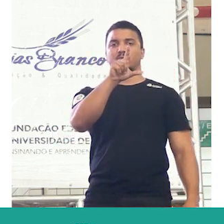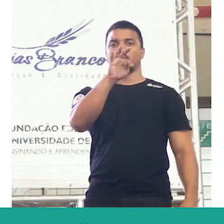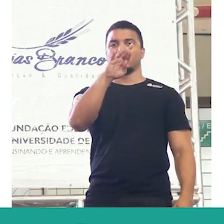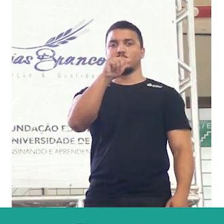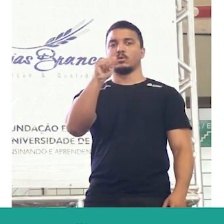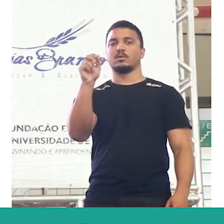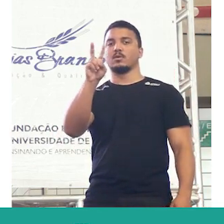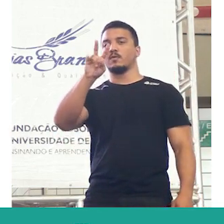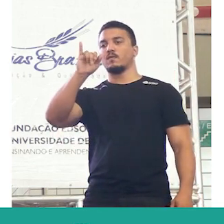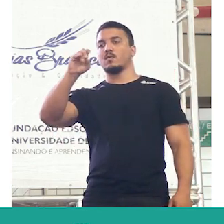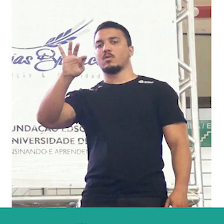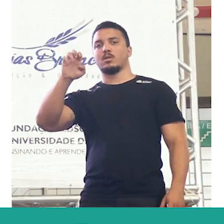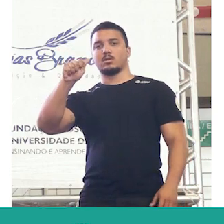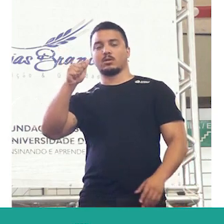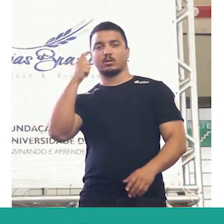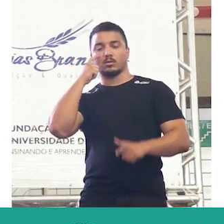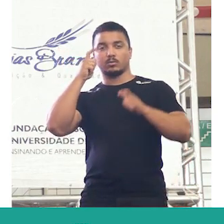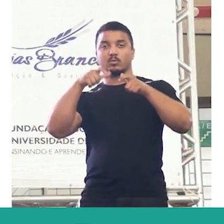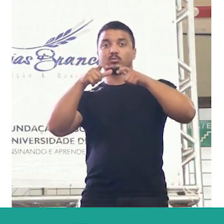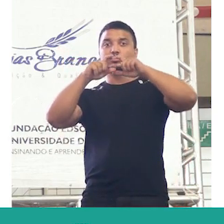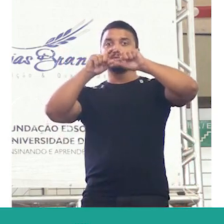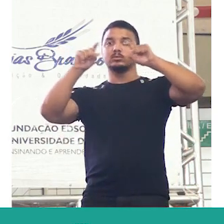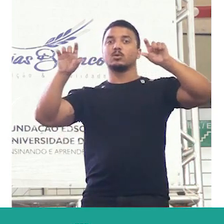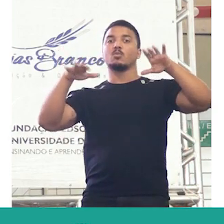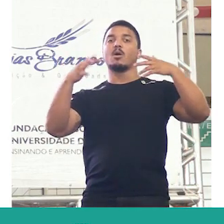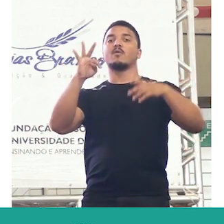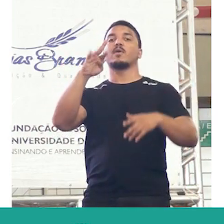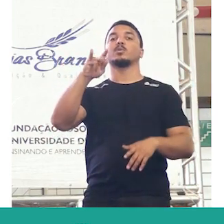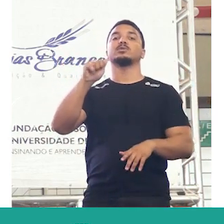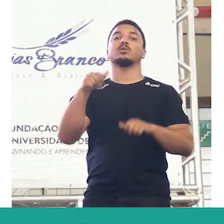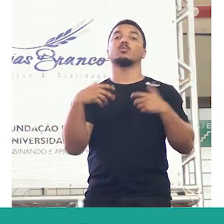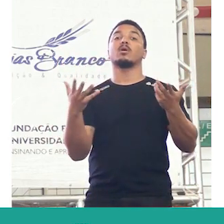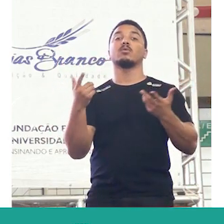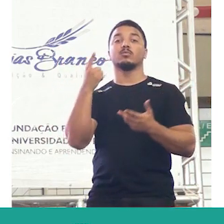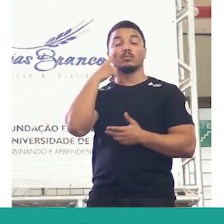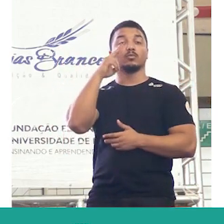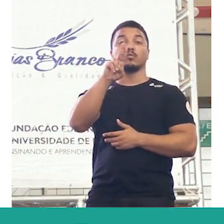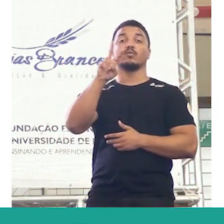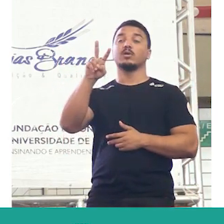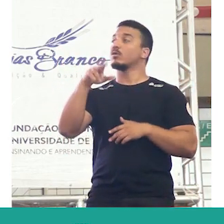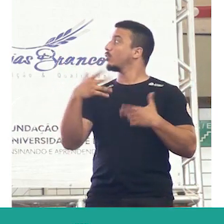Ultravioleta. E o ultravioleta, olhem no texto, está em cima de que frequência, pessoal?